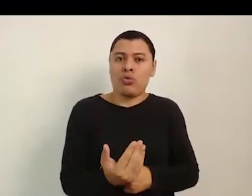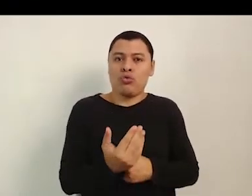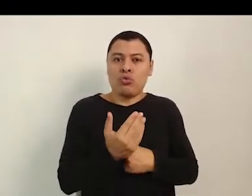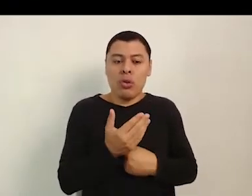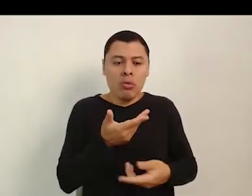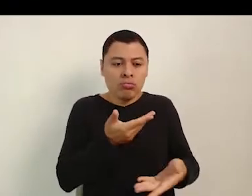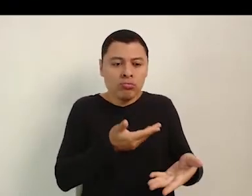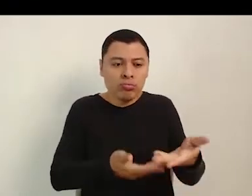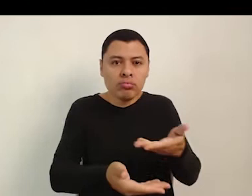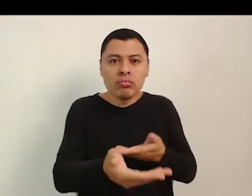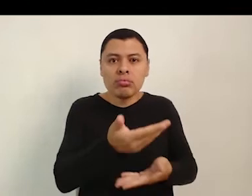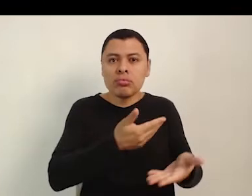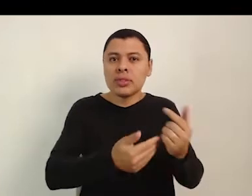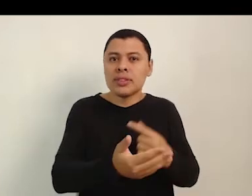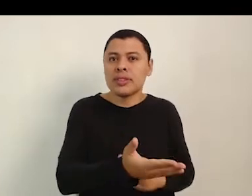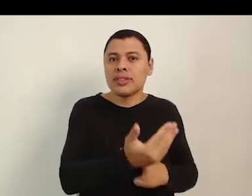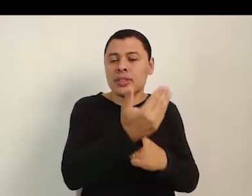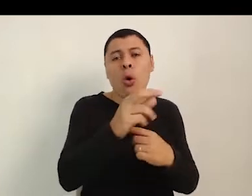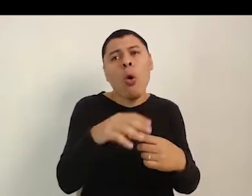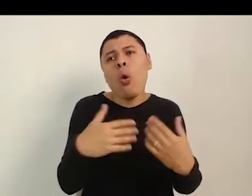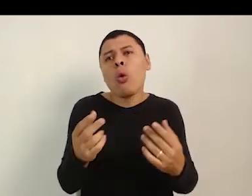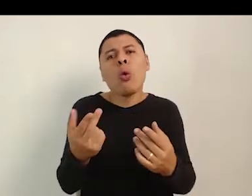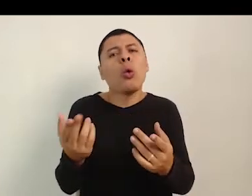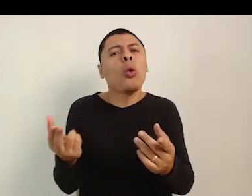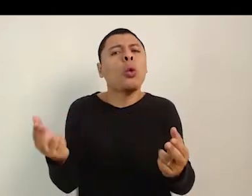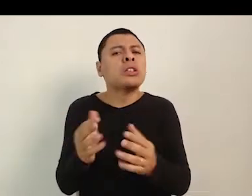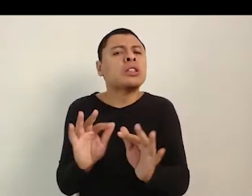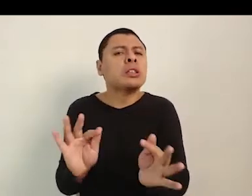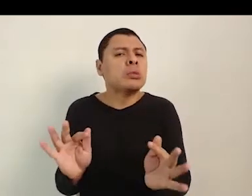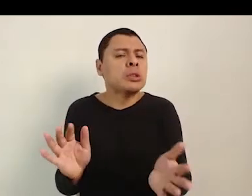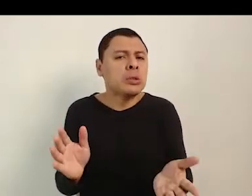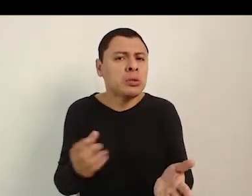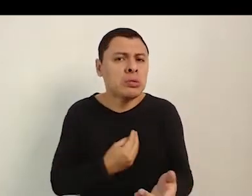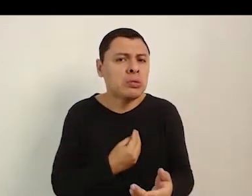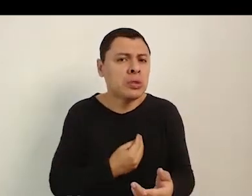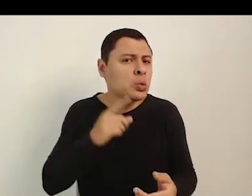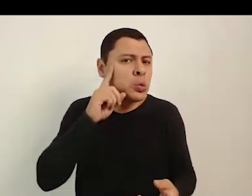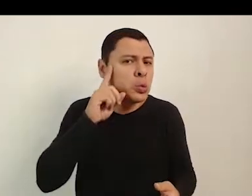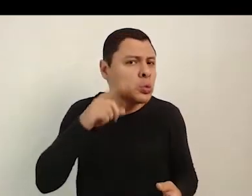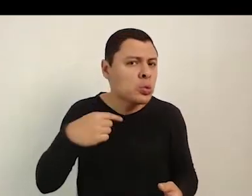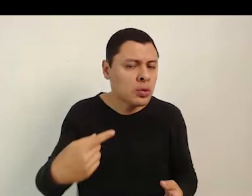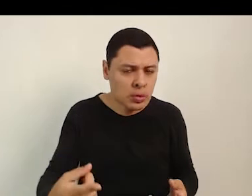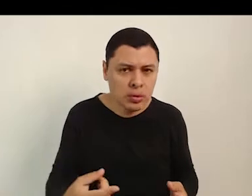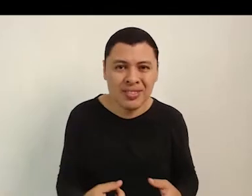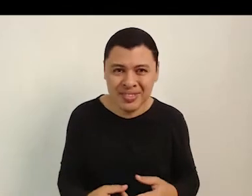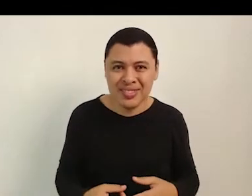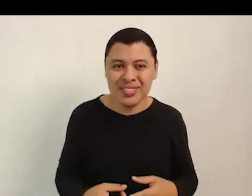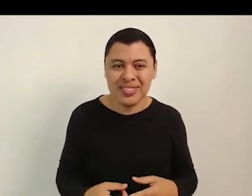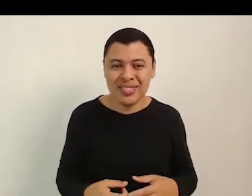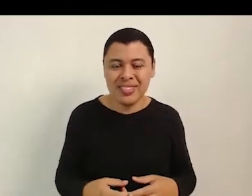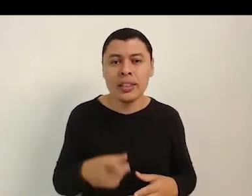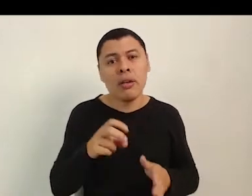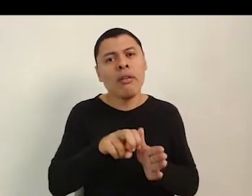vamos dizer, com a tecnologia ou com coisas simples do dia a dia. Né? Tudo isso pode ser enquadrado. A cadeira